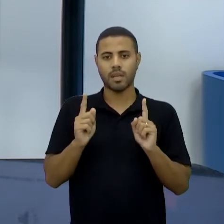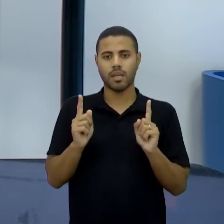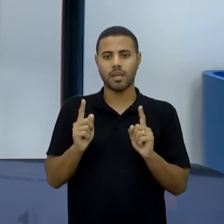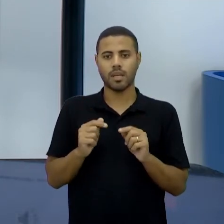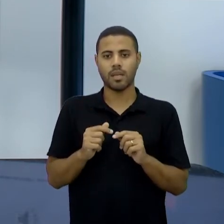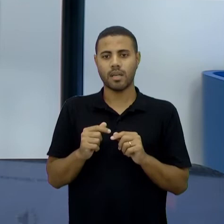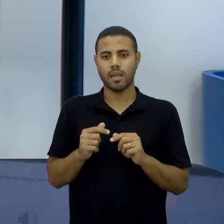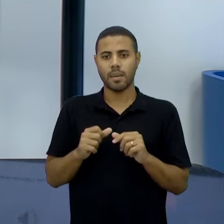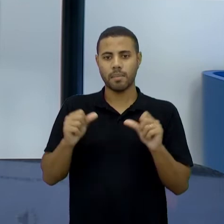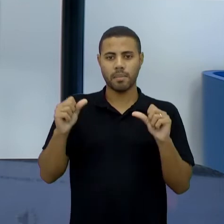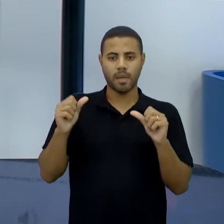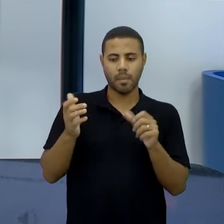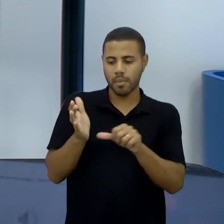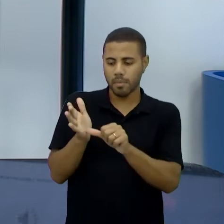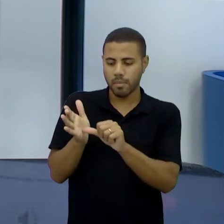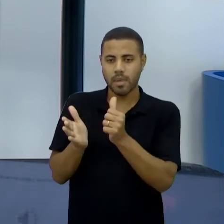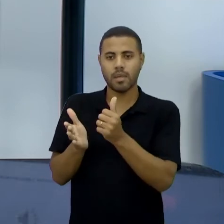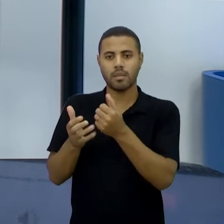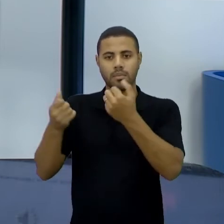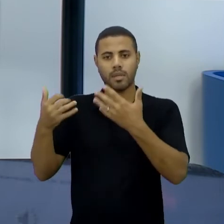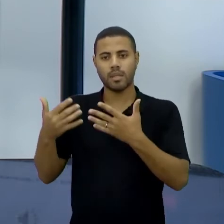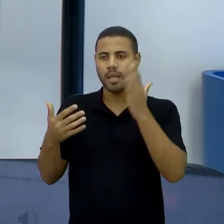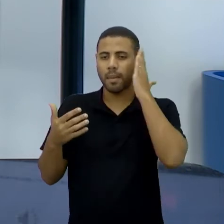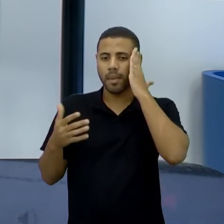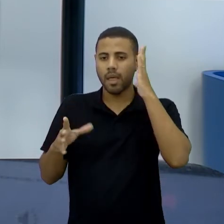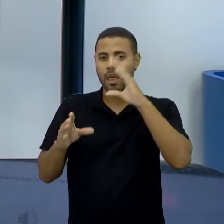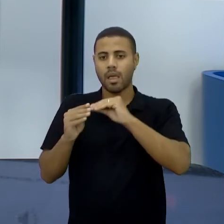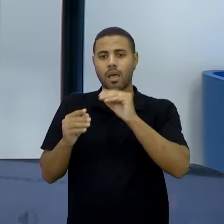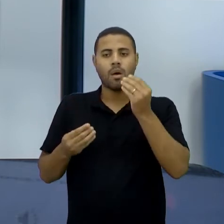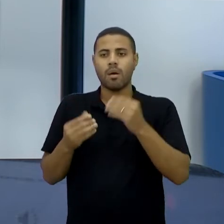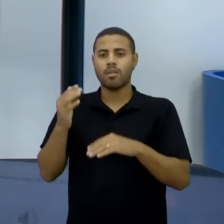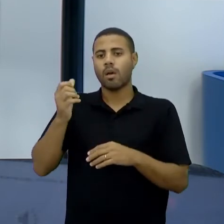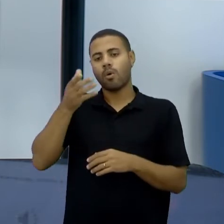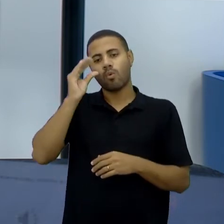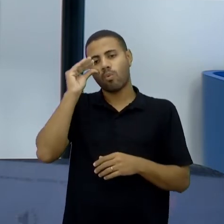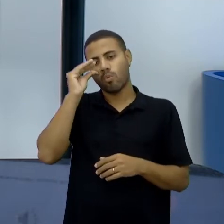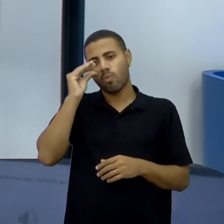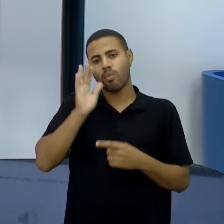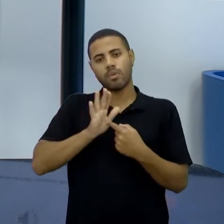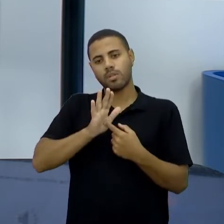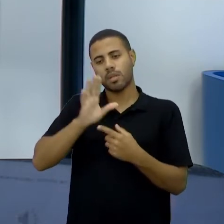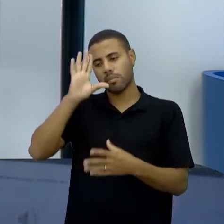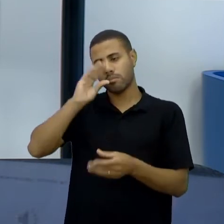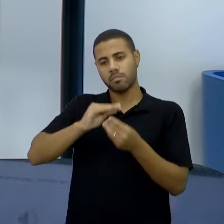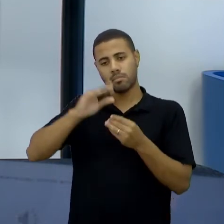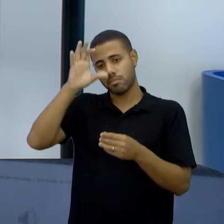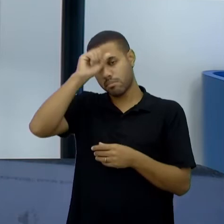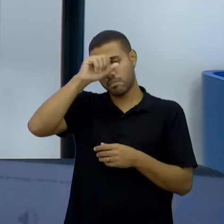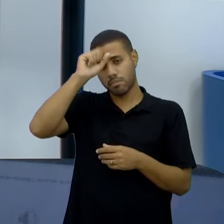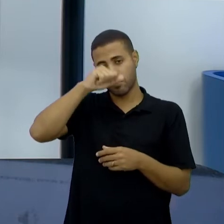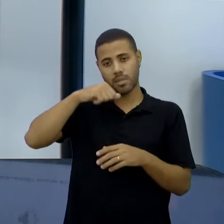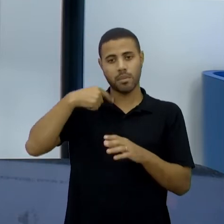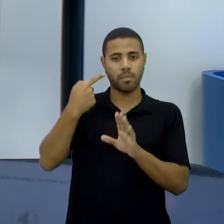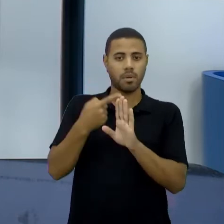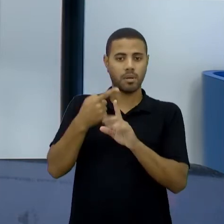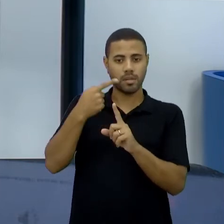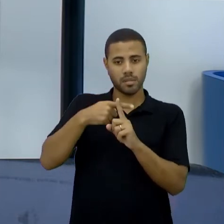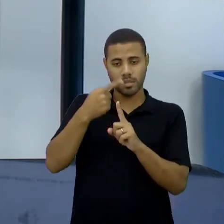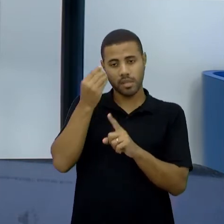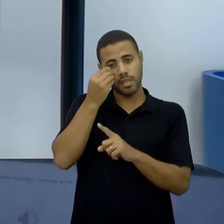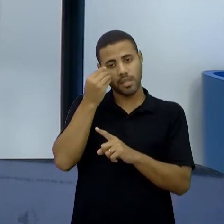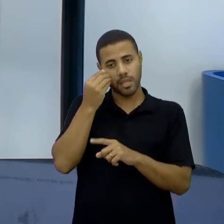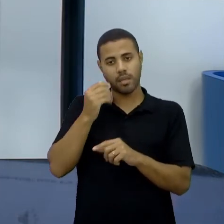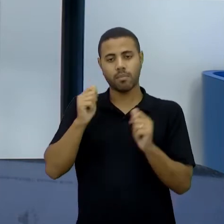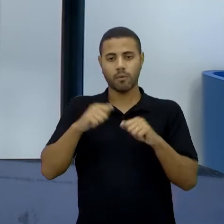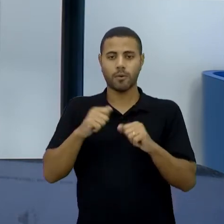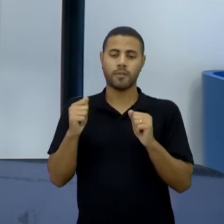a priori, num primeiro momento, que saber como foi que eu fiz. É só uma curiosidade e eu fiz aqui para você refazer se você tiver vontade. Mas